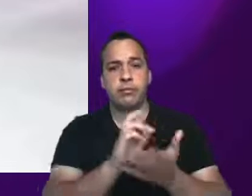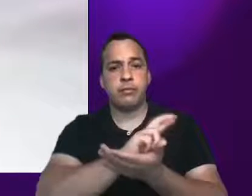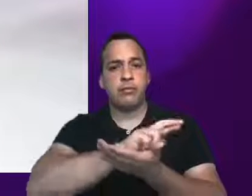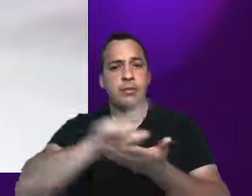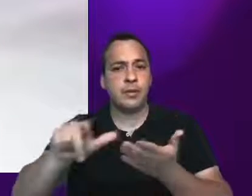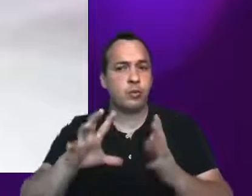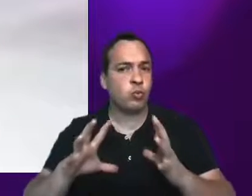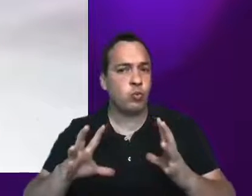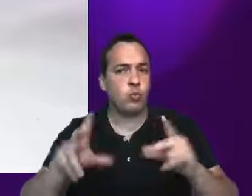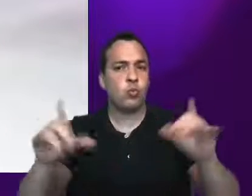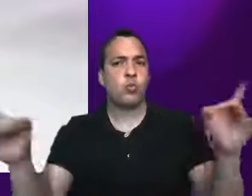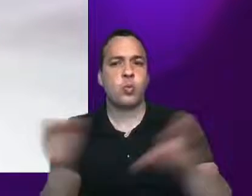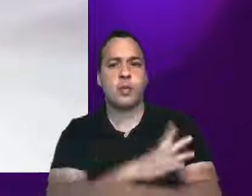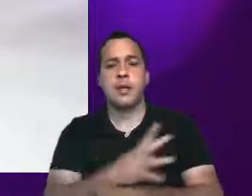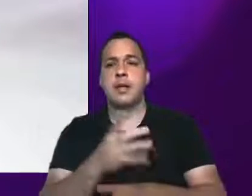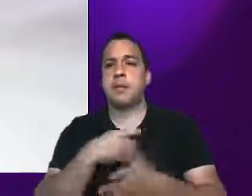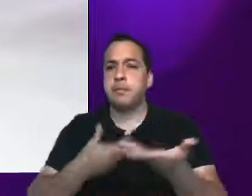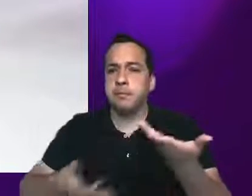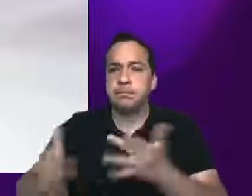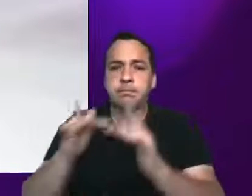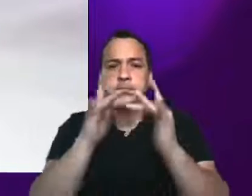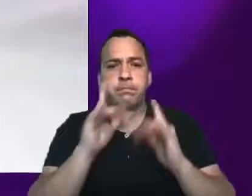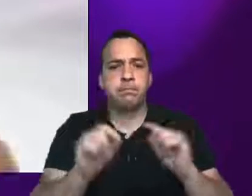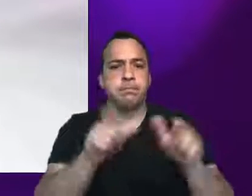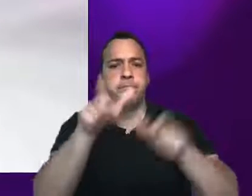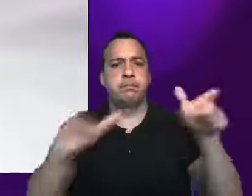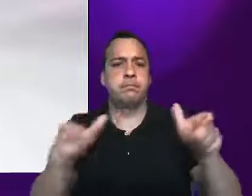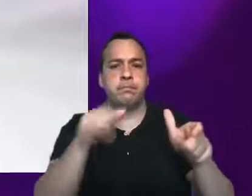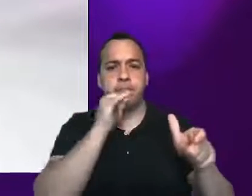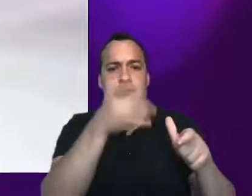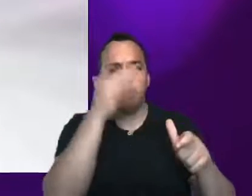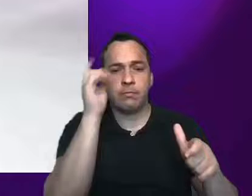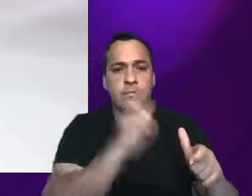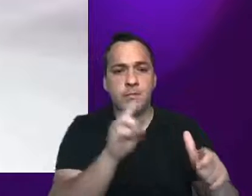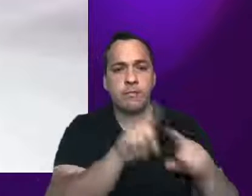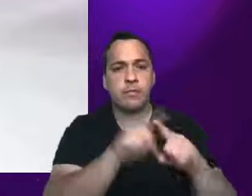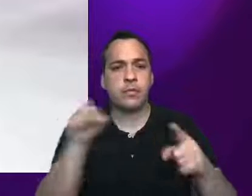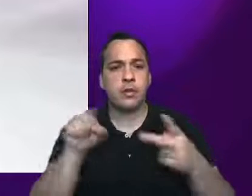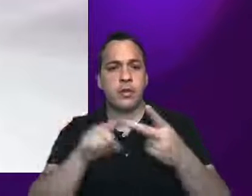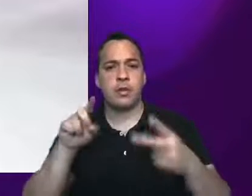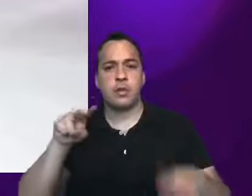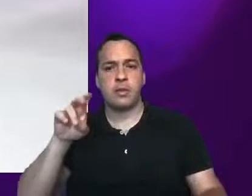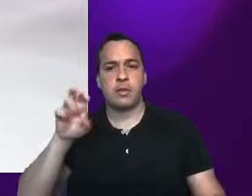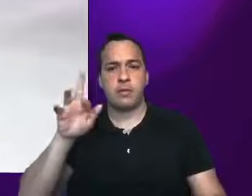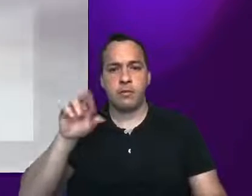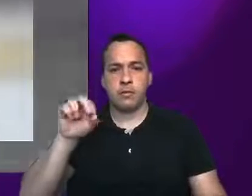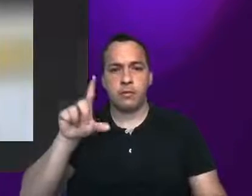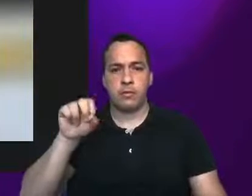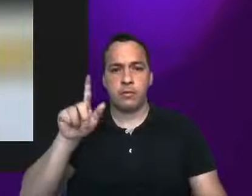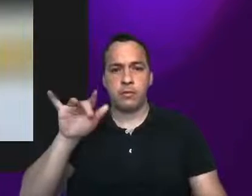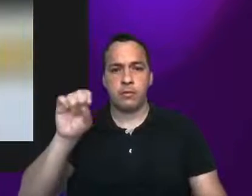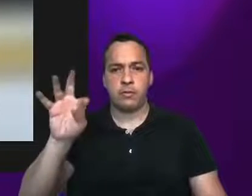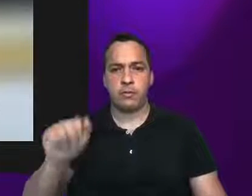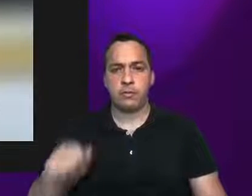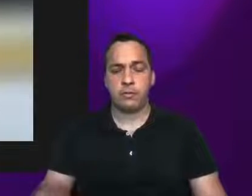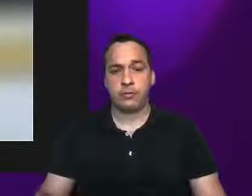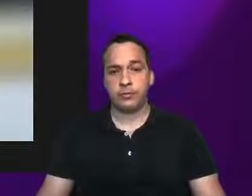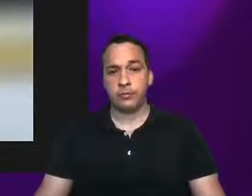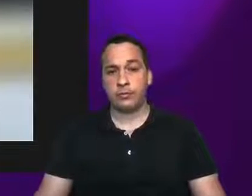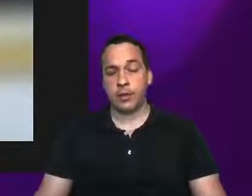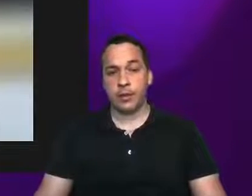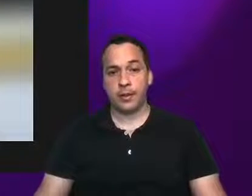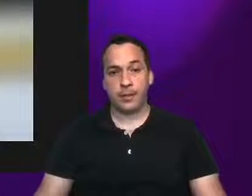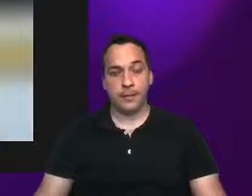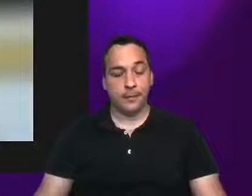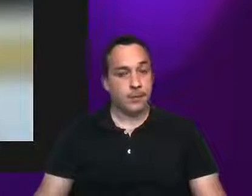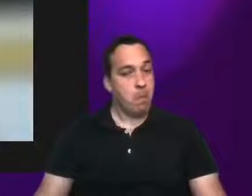enfim. Então, o papel dos dois, né? Do intensivista e do nefrologista. Tá. Vitor, uma questão que levanta